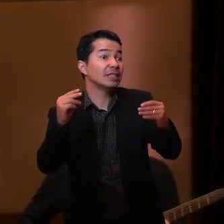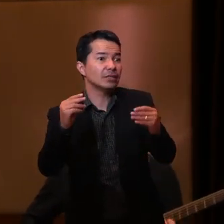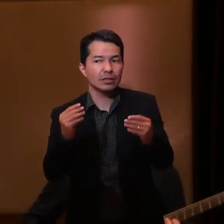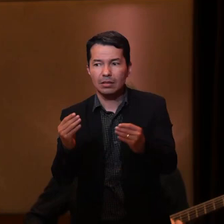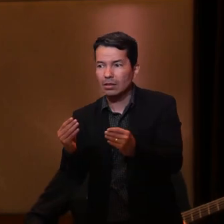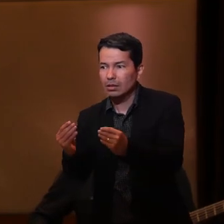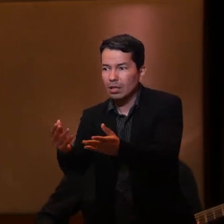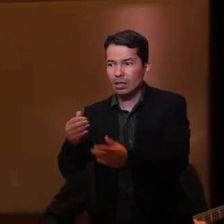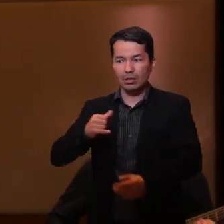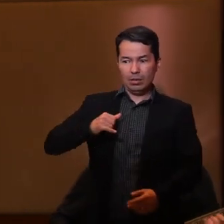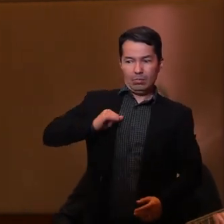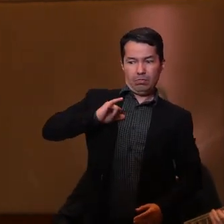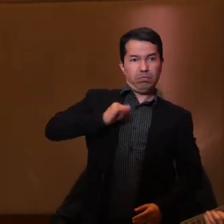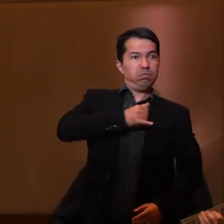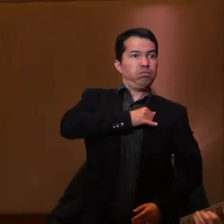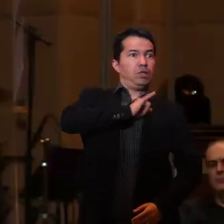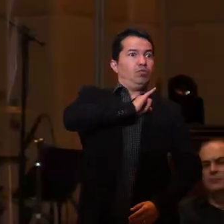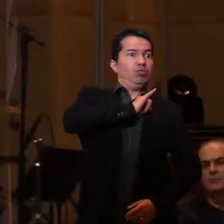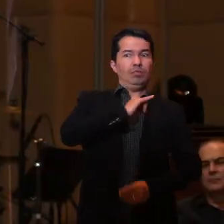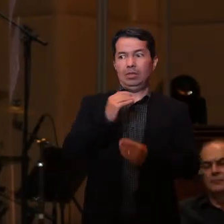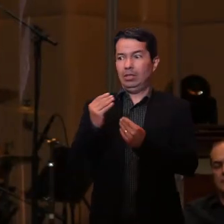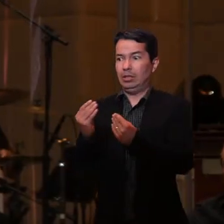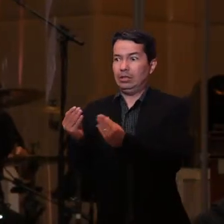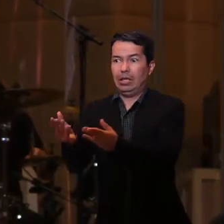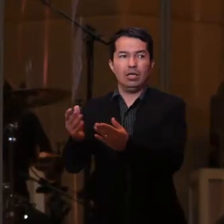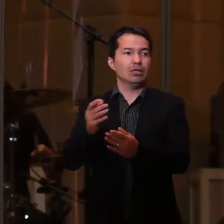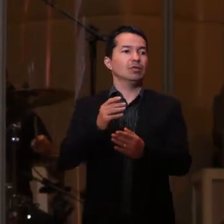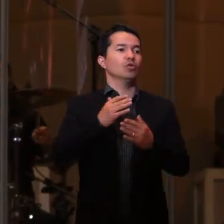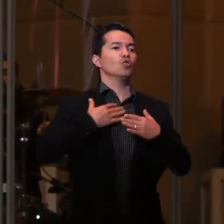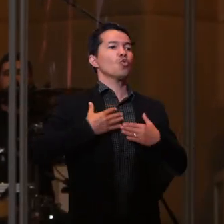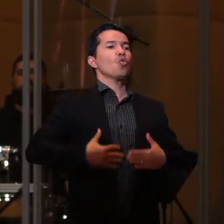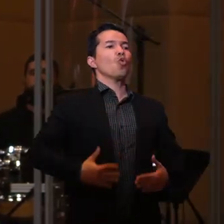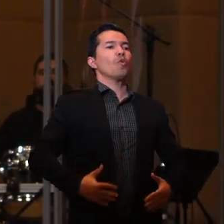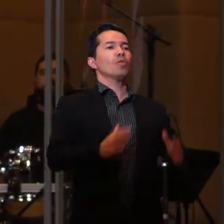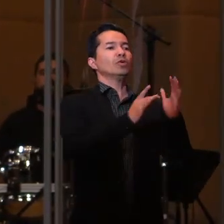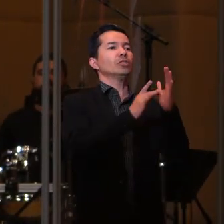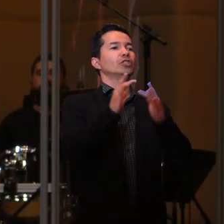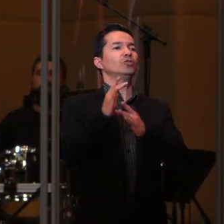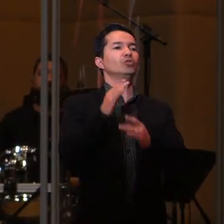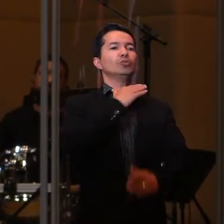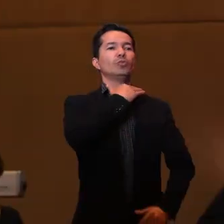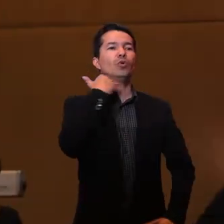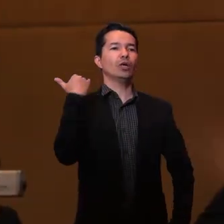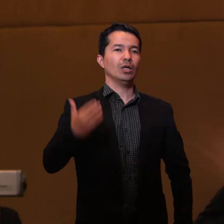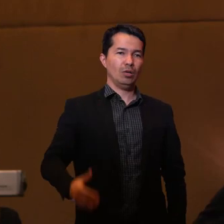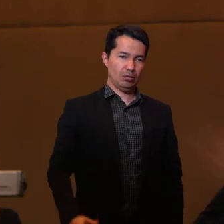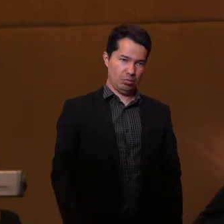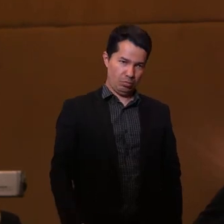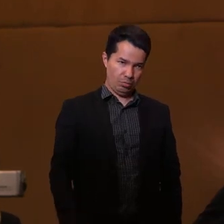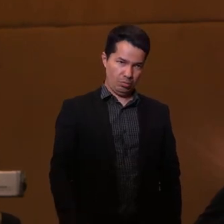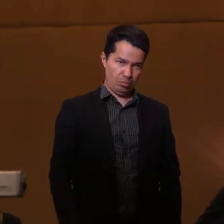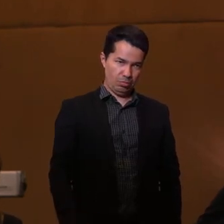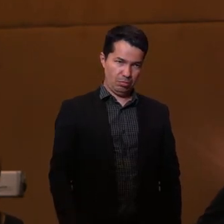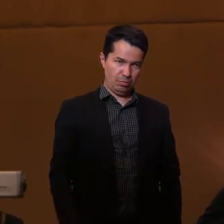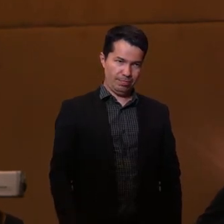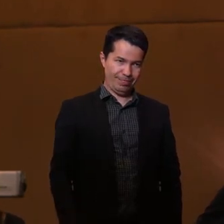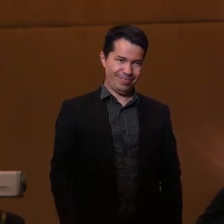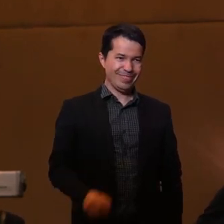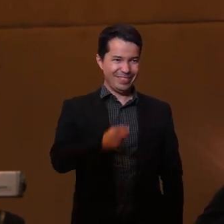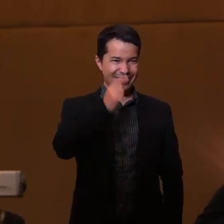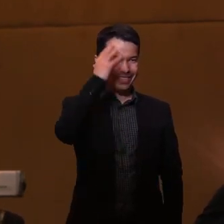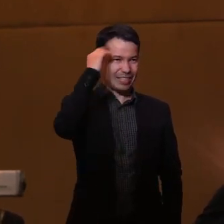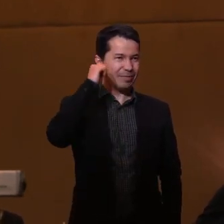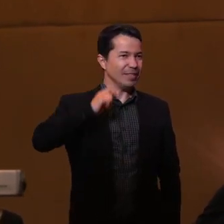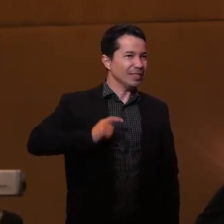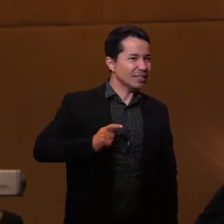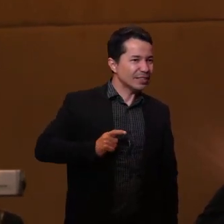de Jesus. O que Ele ofereceu, nem o imperador, quando morreu, foi embalsamado de